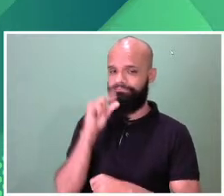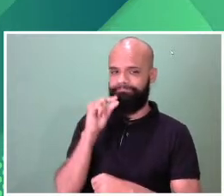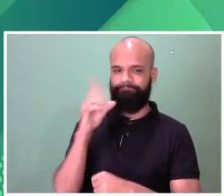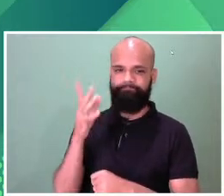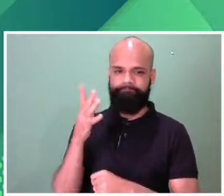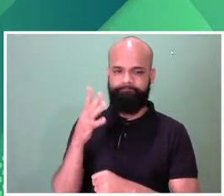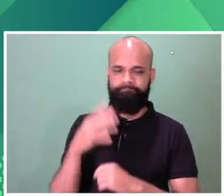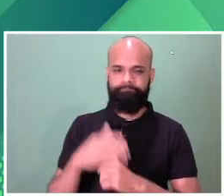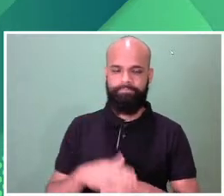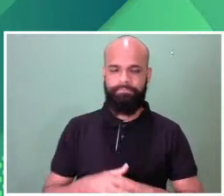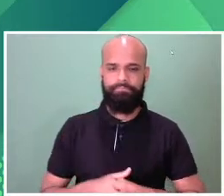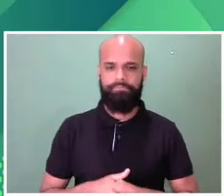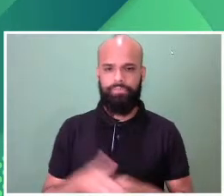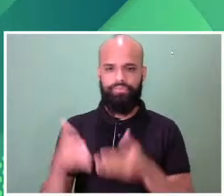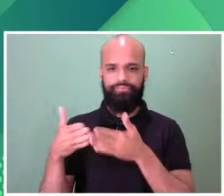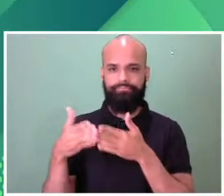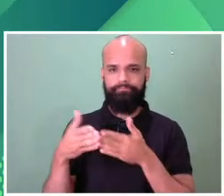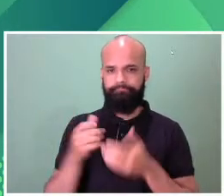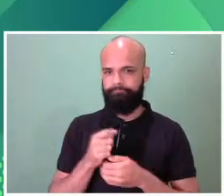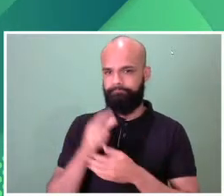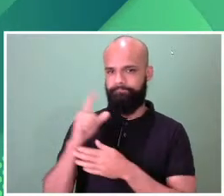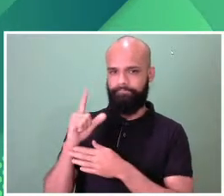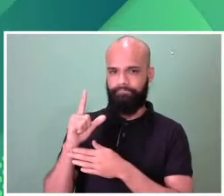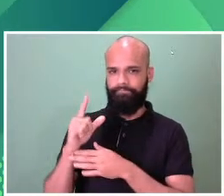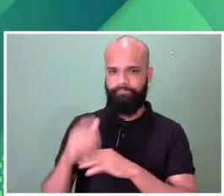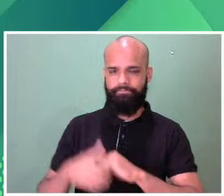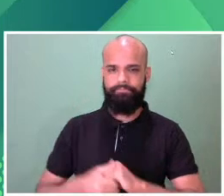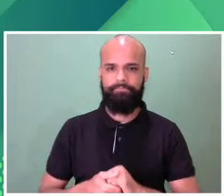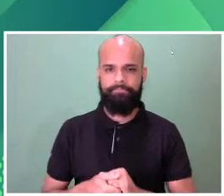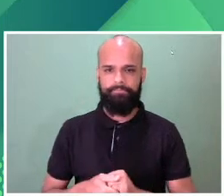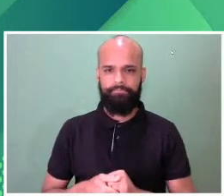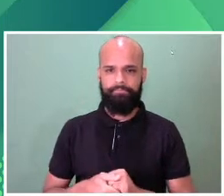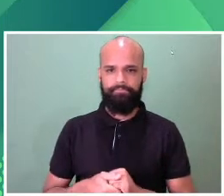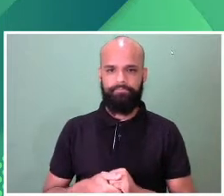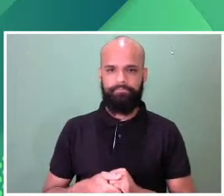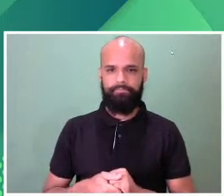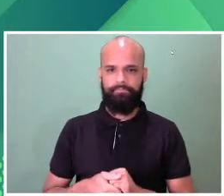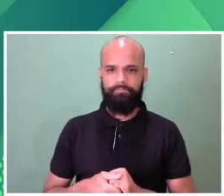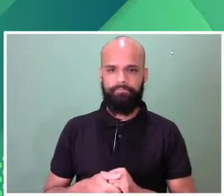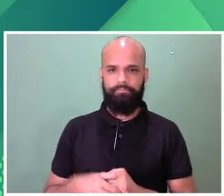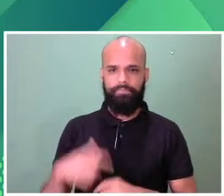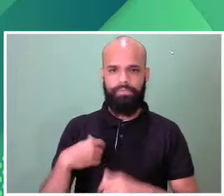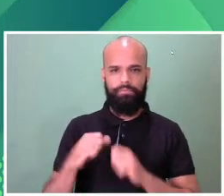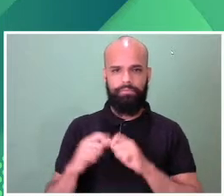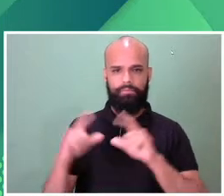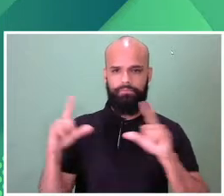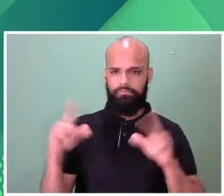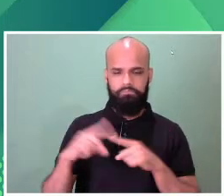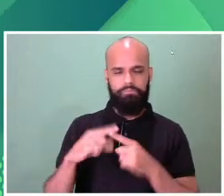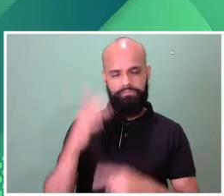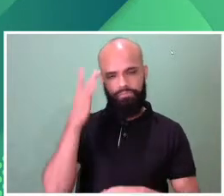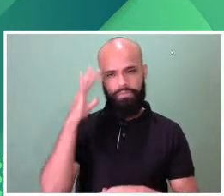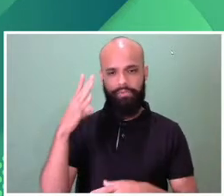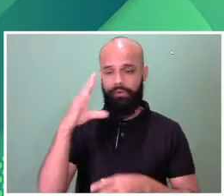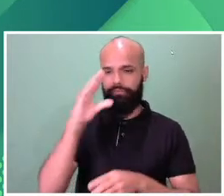Por favor. Opa, Nós não desculpa. estamos te ouvindo. Eu tinha aberto por algum motivo, deve ter fechado